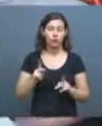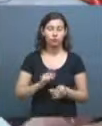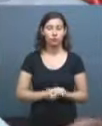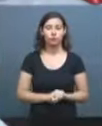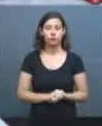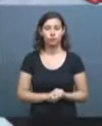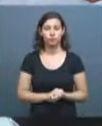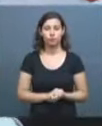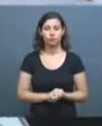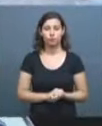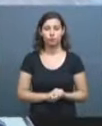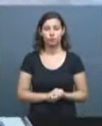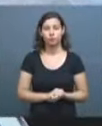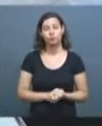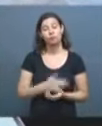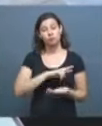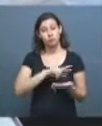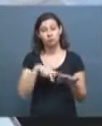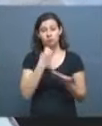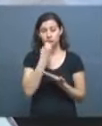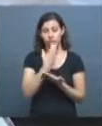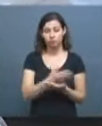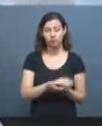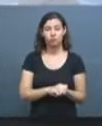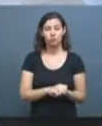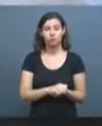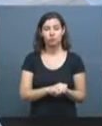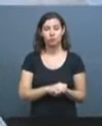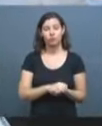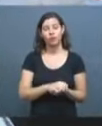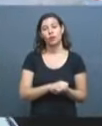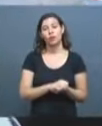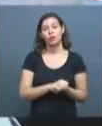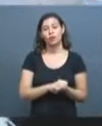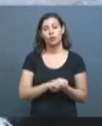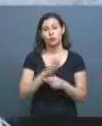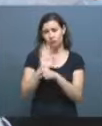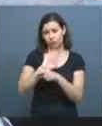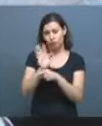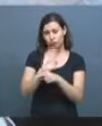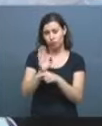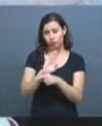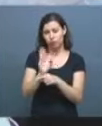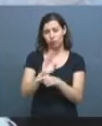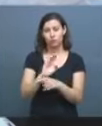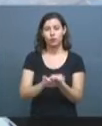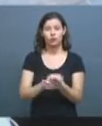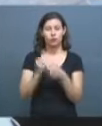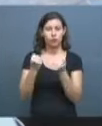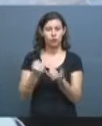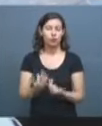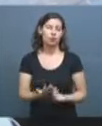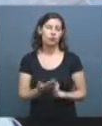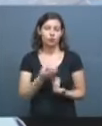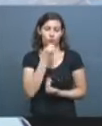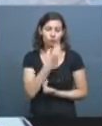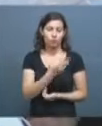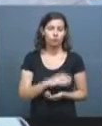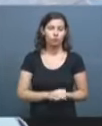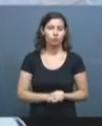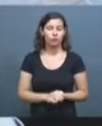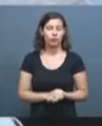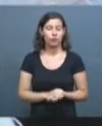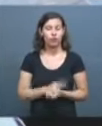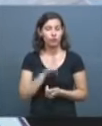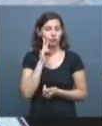How I Met Your Mother é muito bom. Nossa, a melhor série pra mim, a melhor série, com uma história incrível, que te coloca